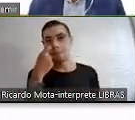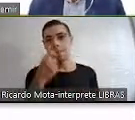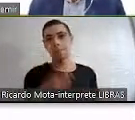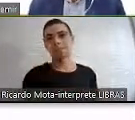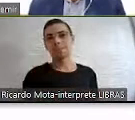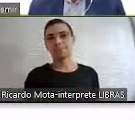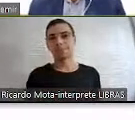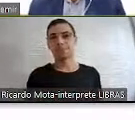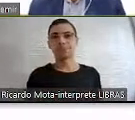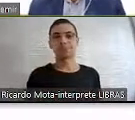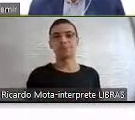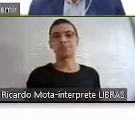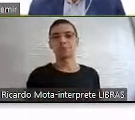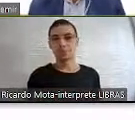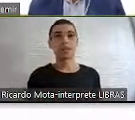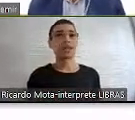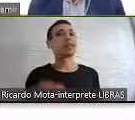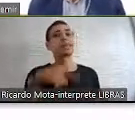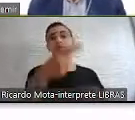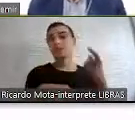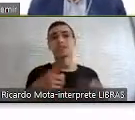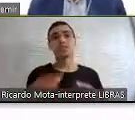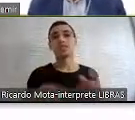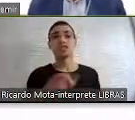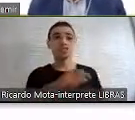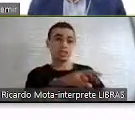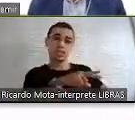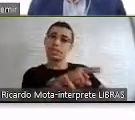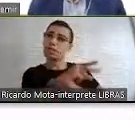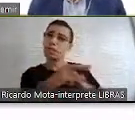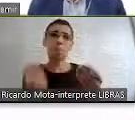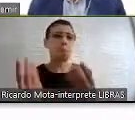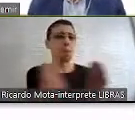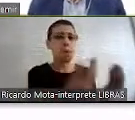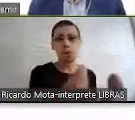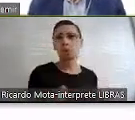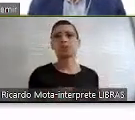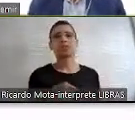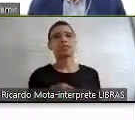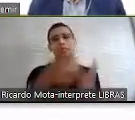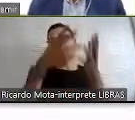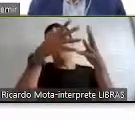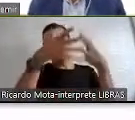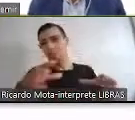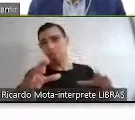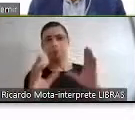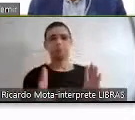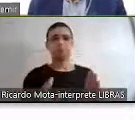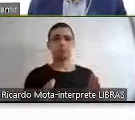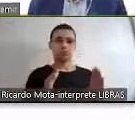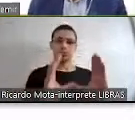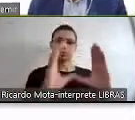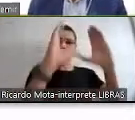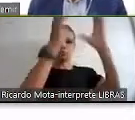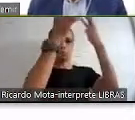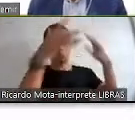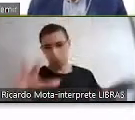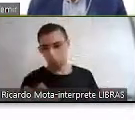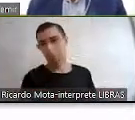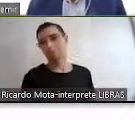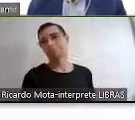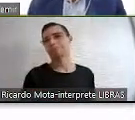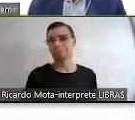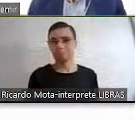depois de diversos acidentes com elevadores, foi o relatório de inspeção anual. Tal é